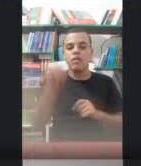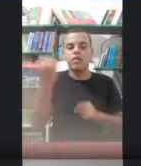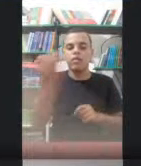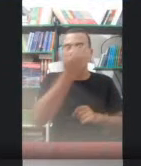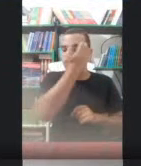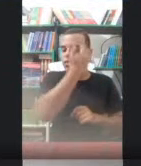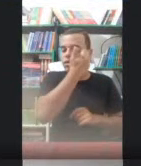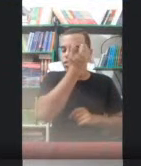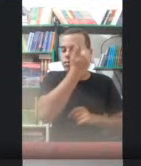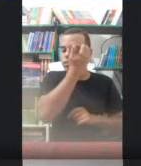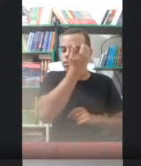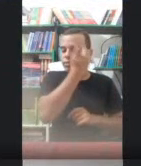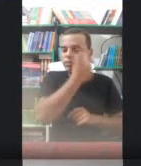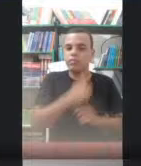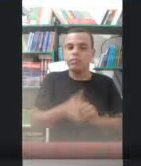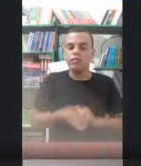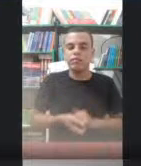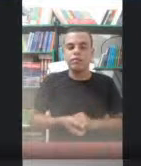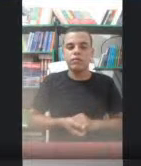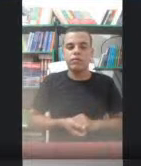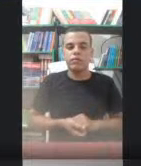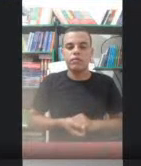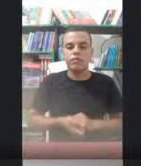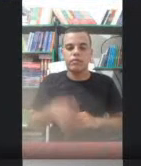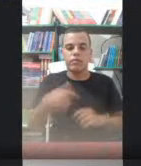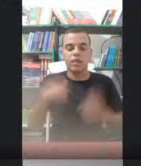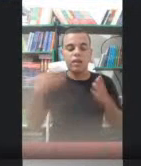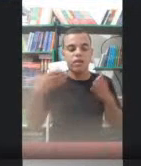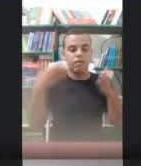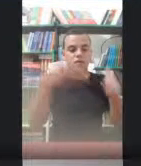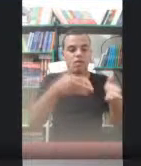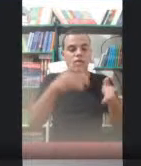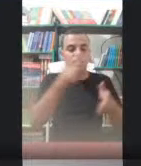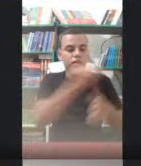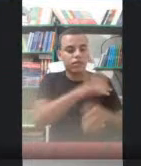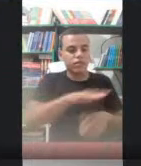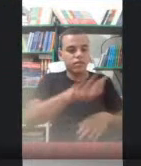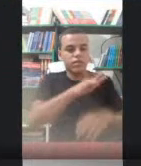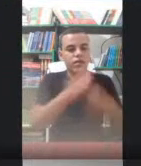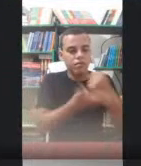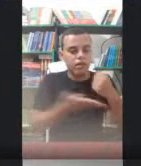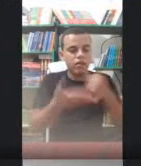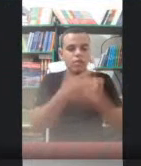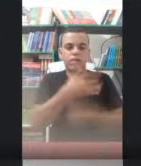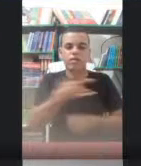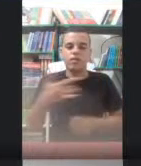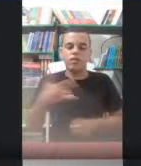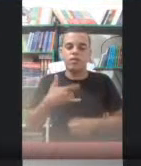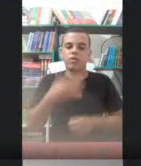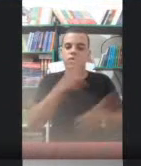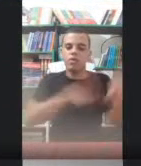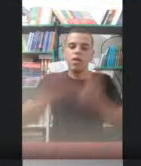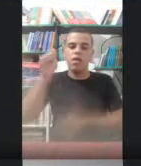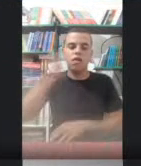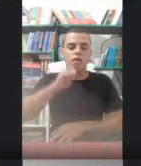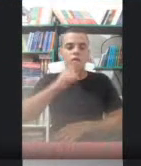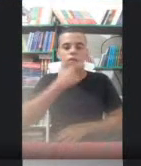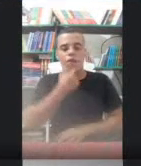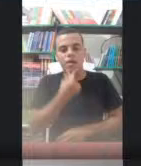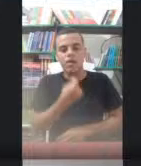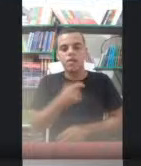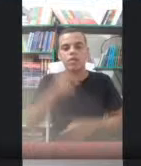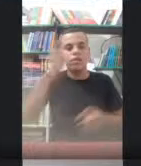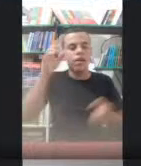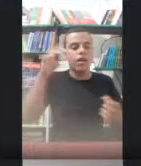não garanta no espaço da atenção básica o cuidado integral aos homens e mulheres a partir do diagnóstico e do